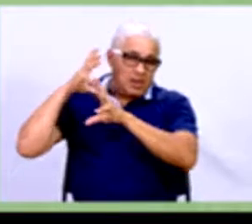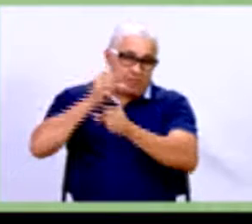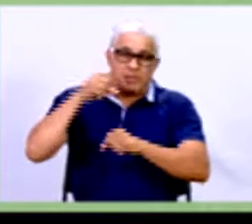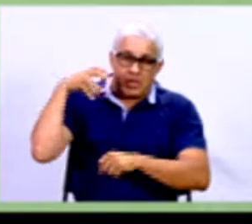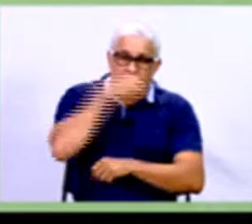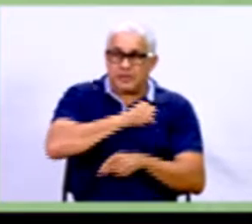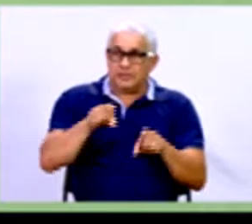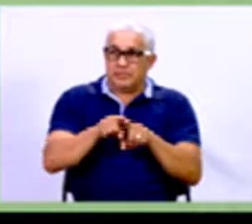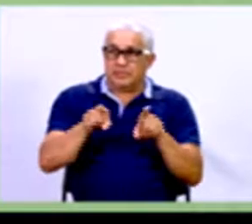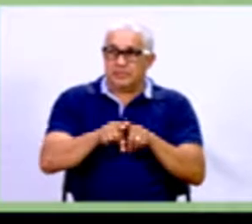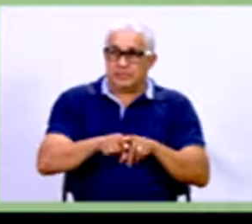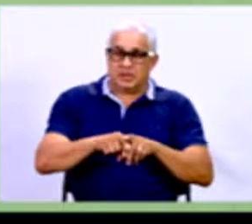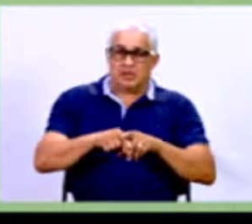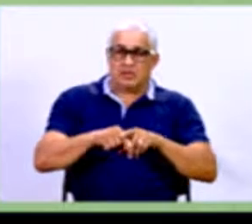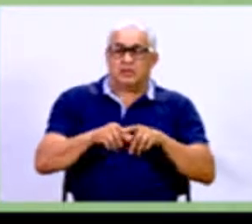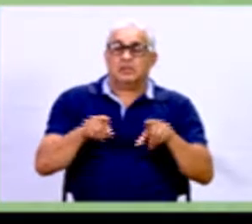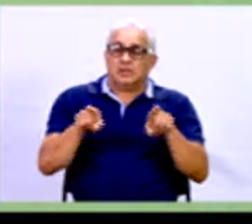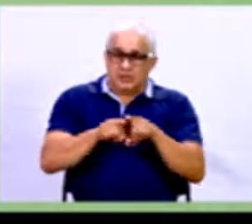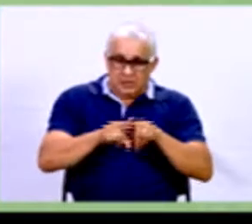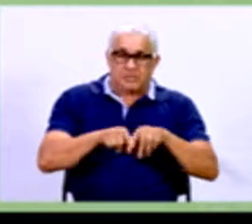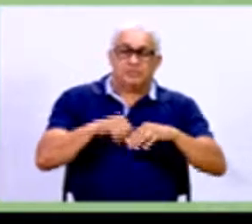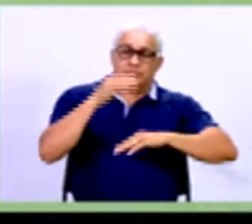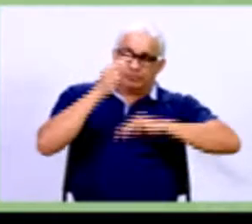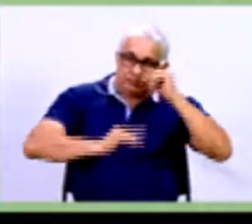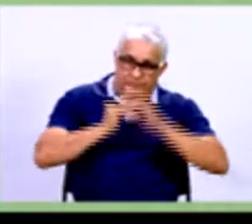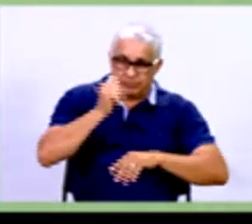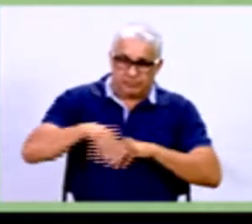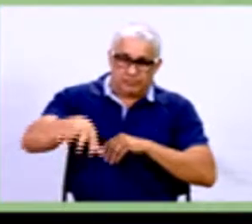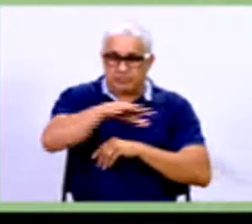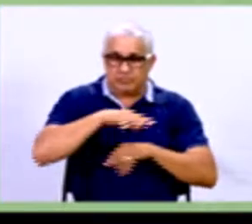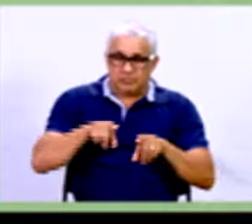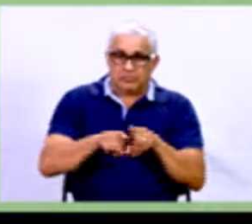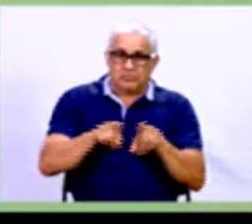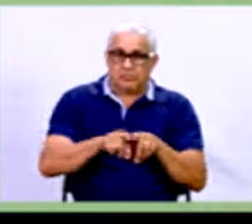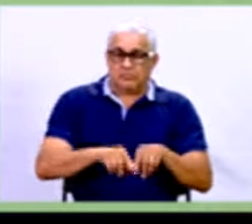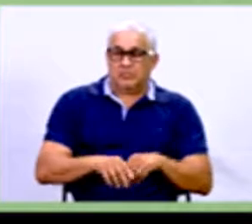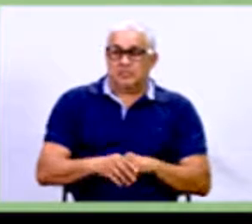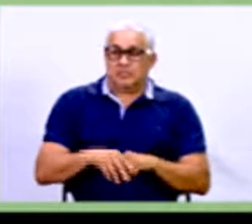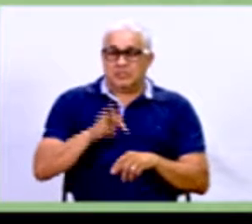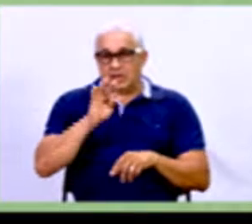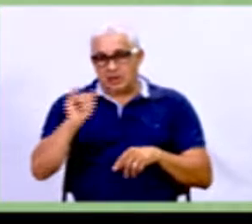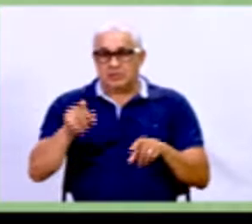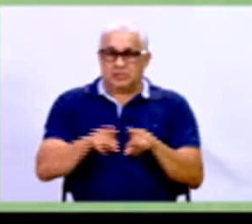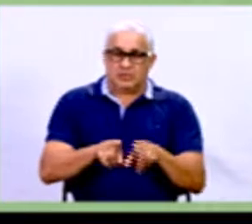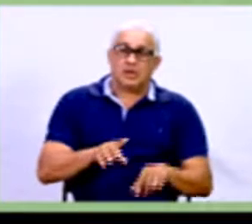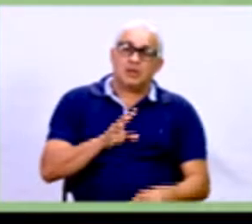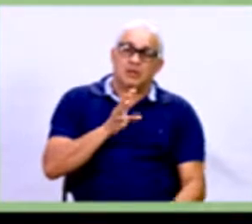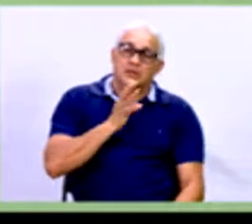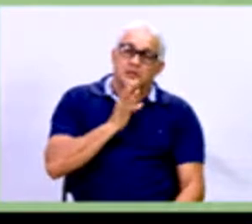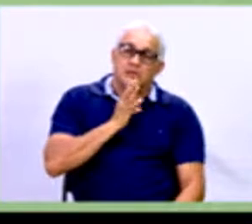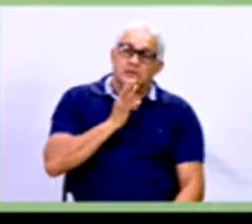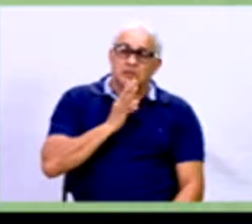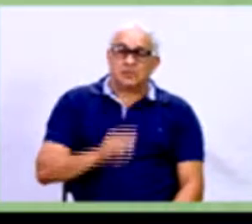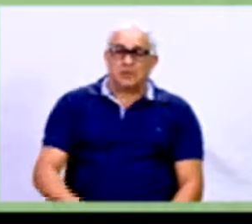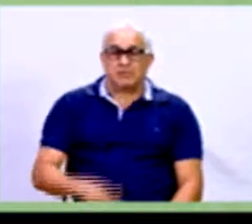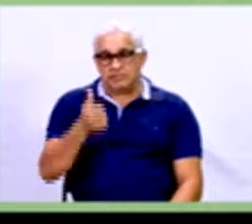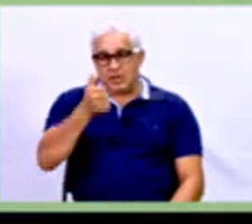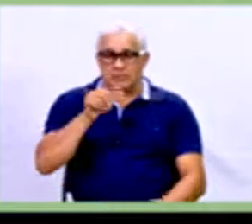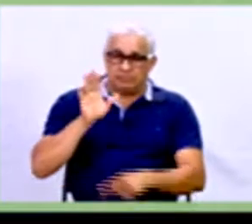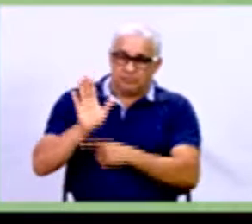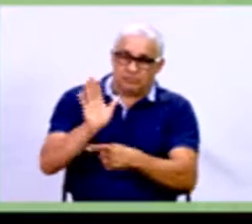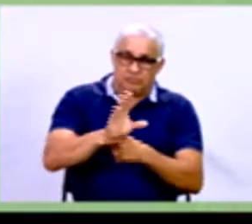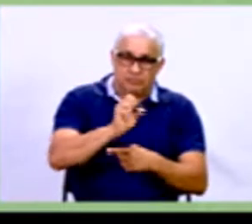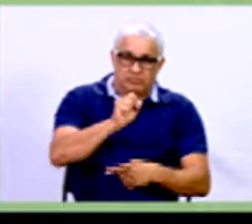para os profissionais de TI, bem como a prevenção delas. Conhecer os procedimentos de primeiros